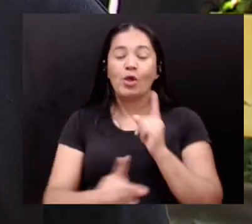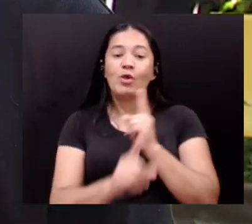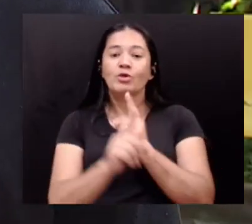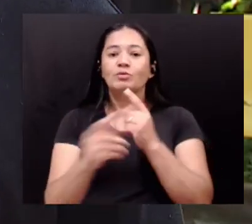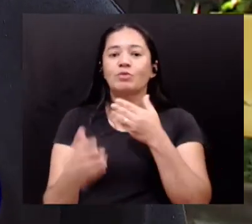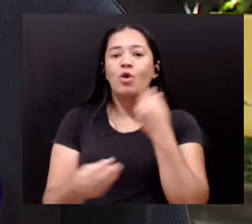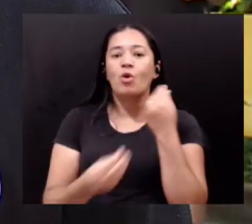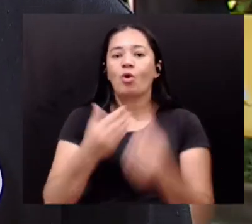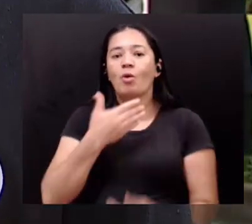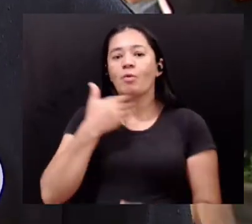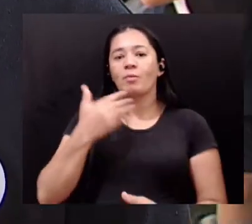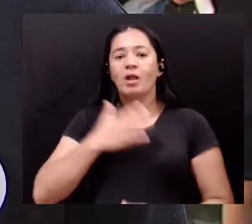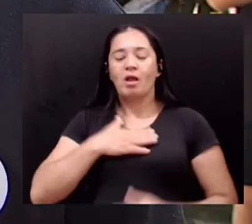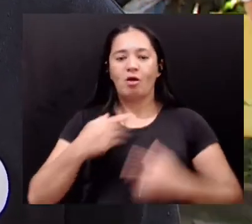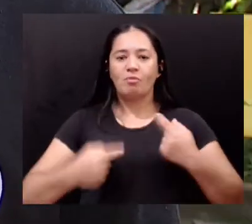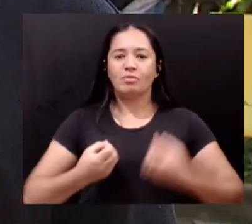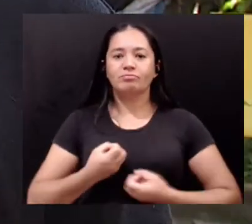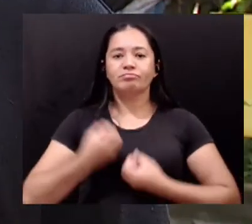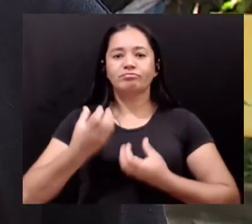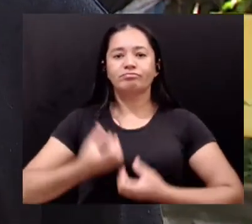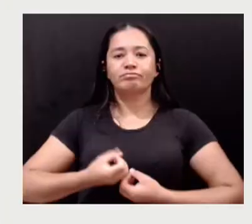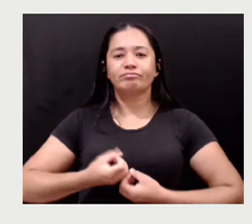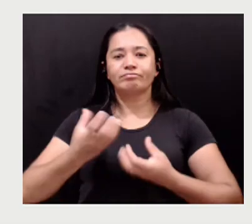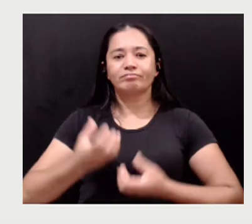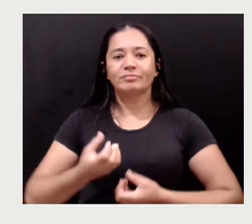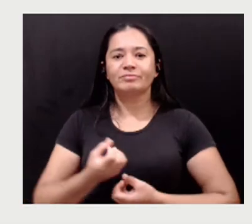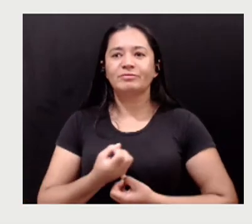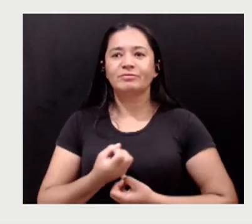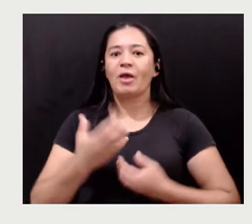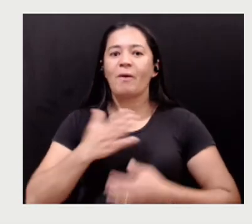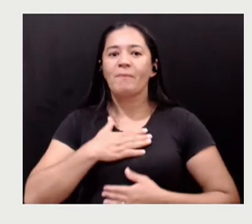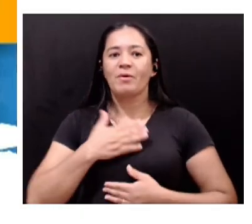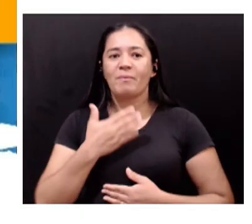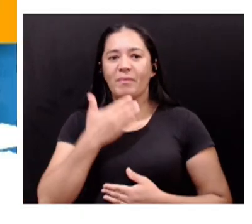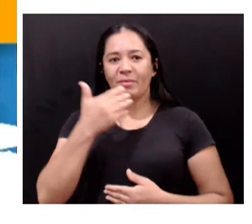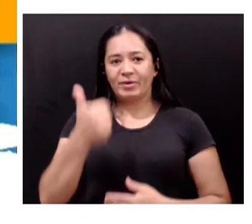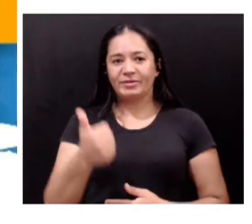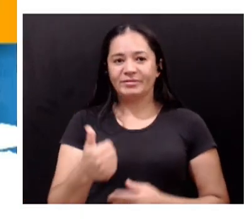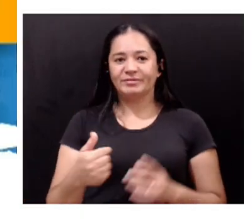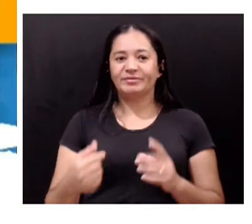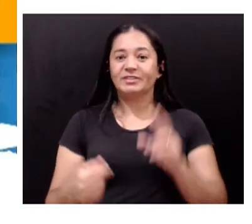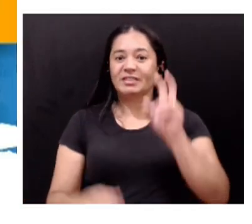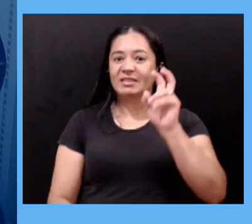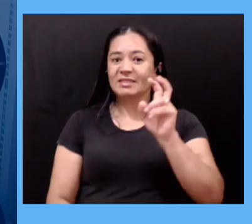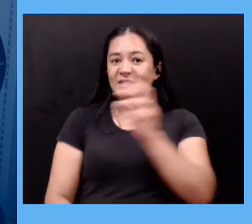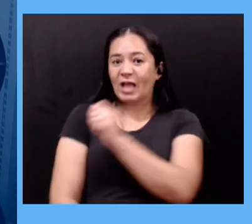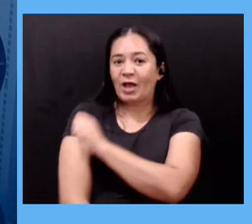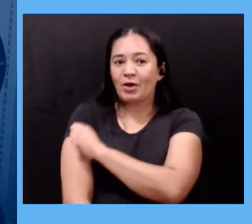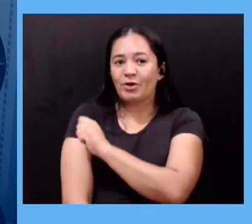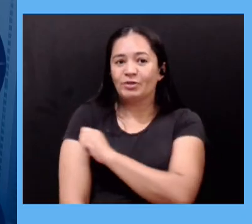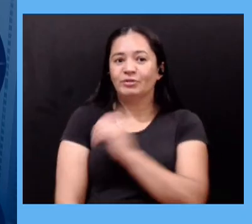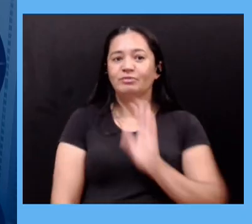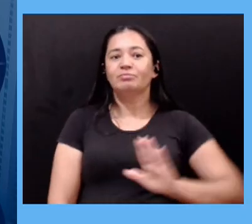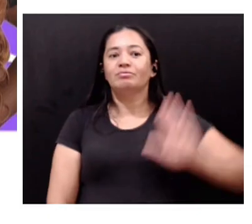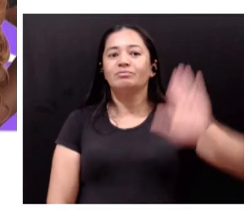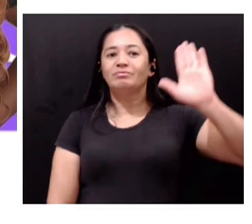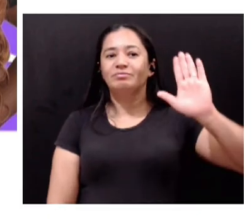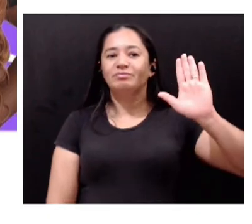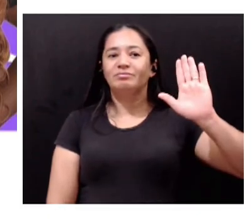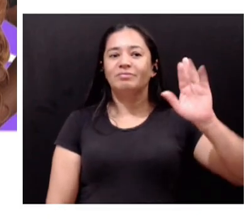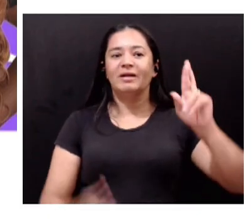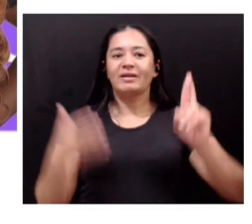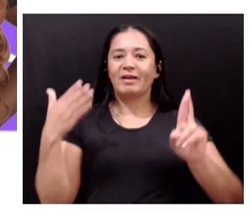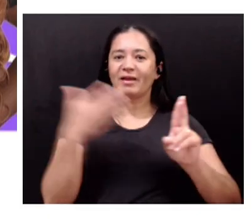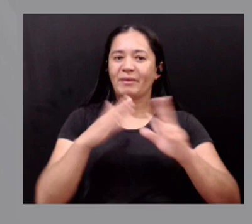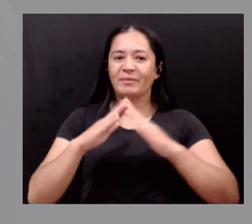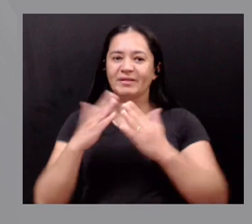como meus debates ficariam melhor. 5 alunos se candidataram para representar a escola, cada